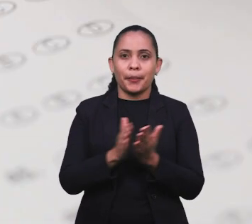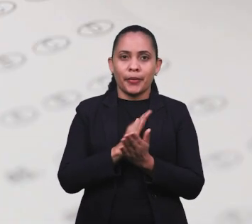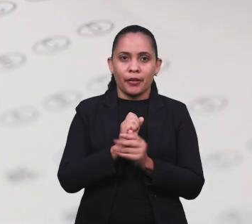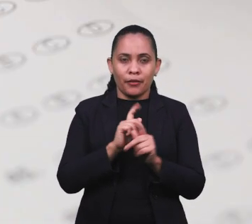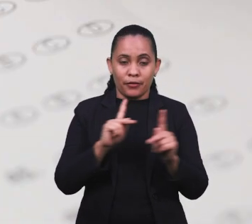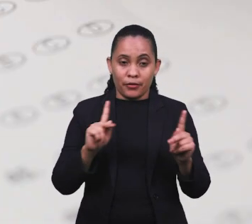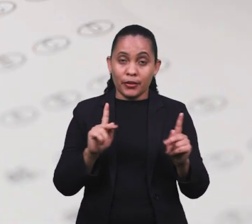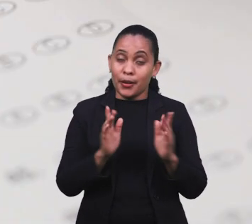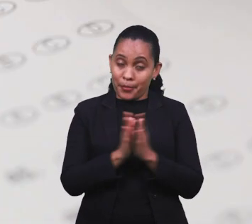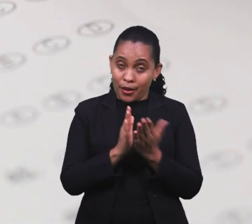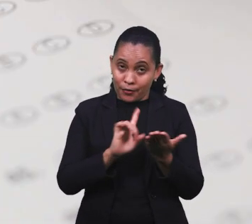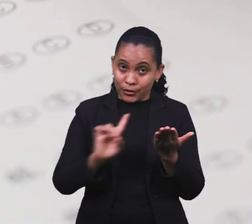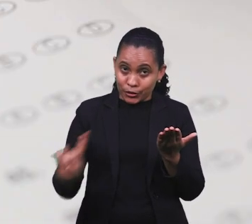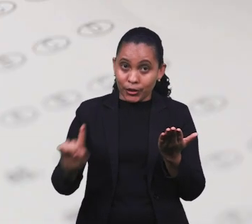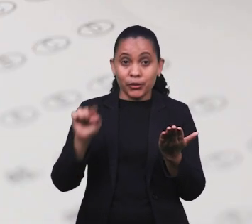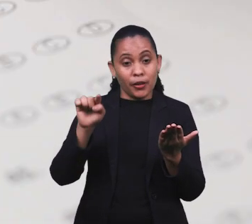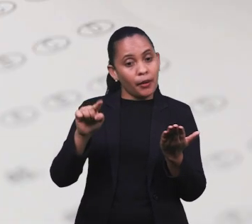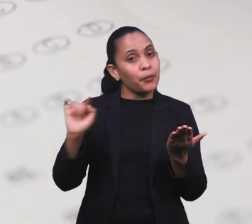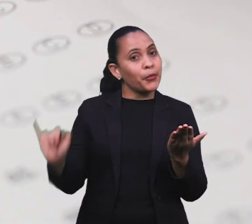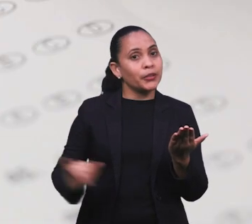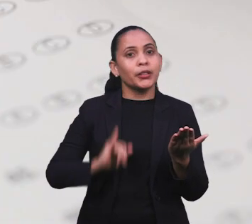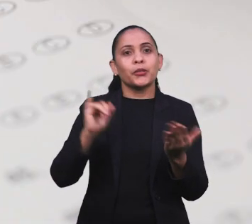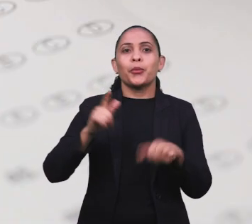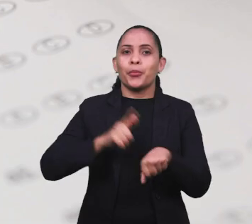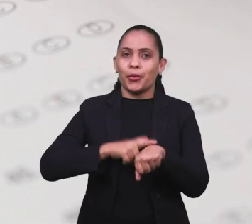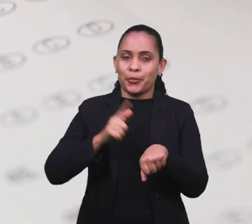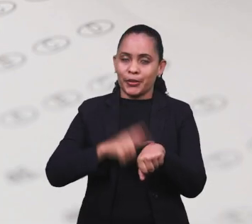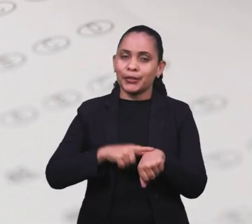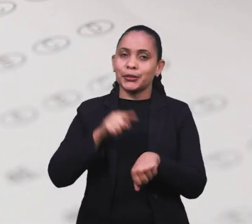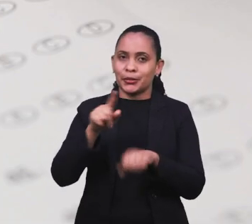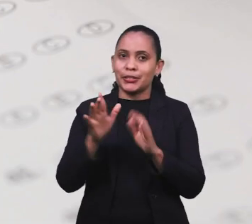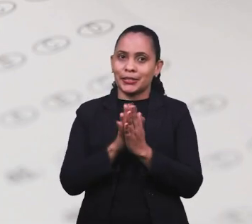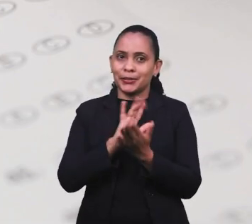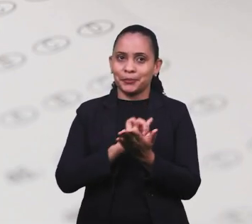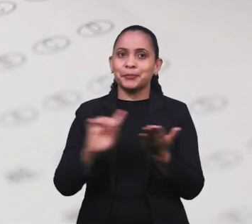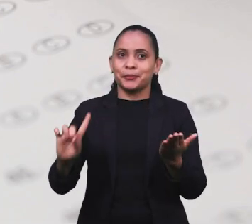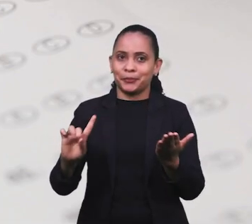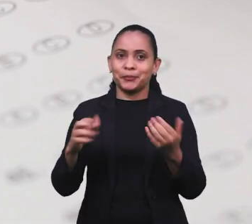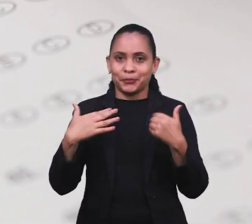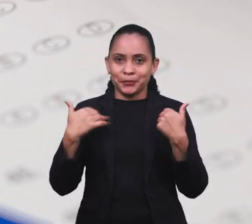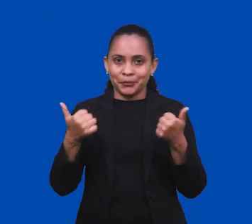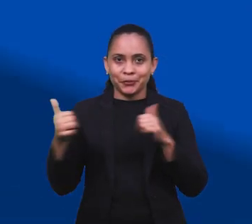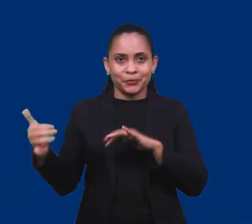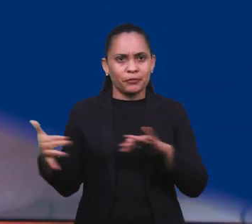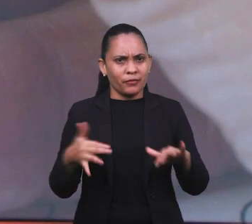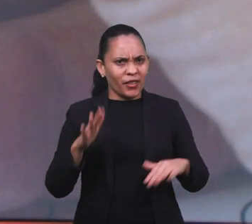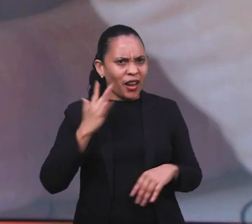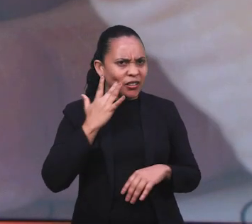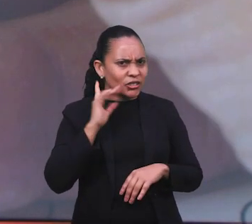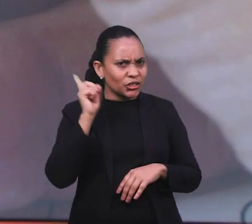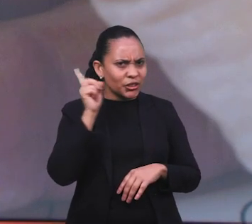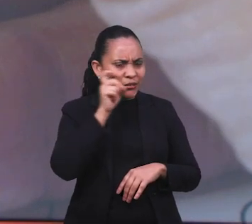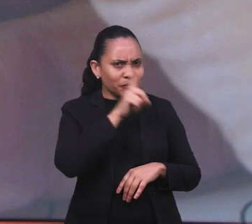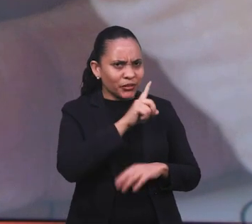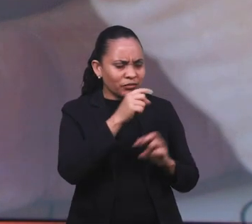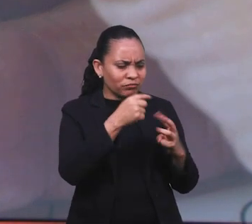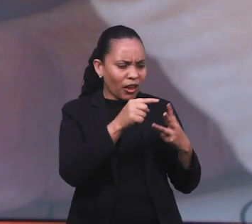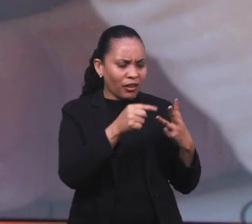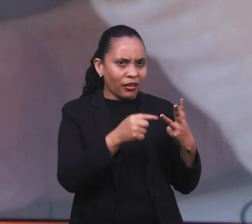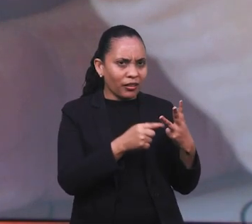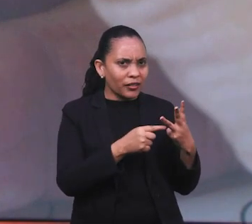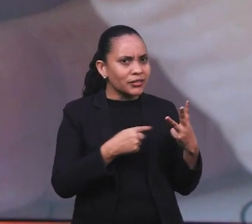palavra, tem muita coisa aqui que se aplica ali ao seu momento de leitura bíblica. Tudo bem? Você acha que é difícil